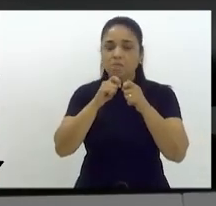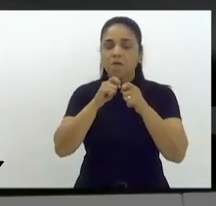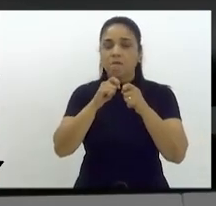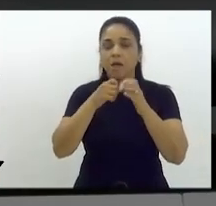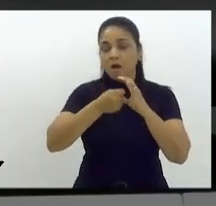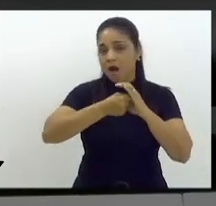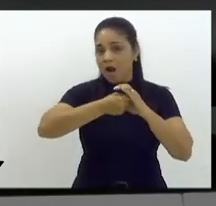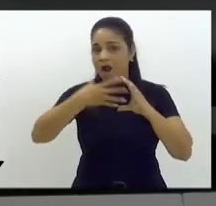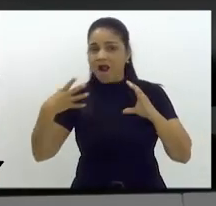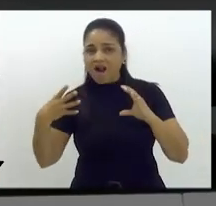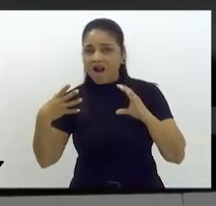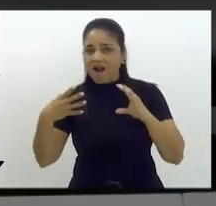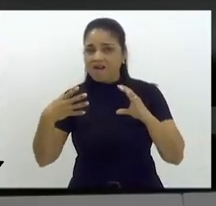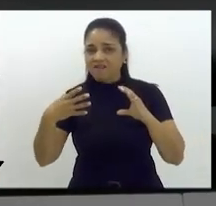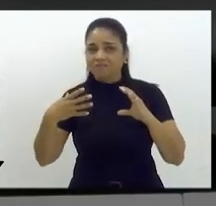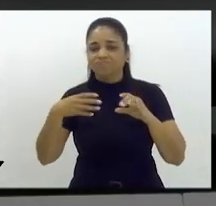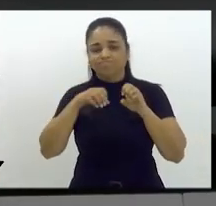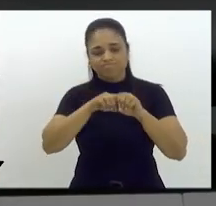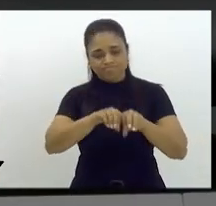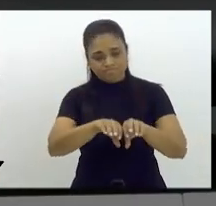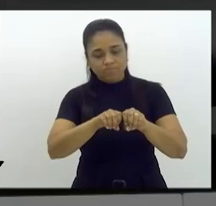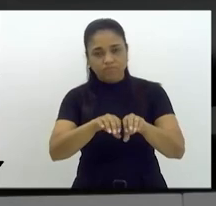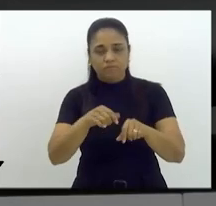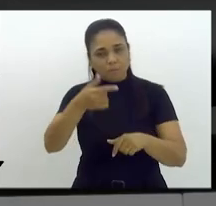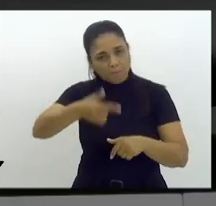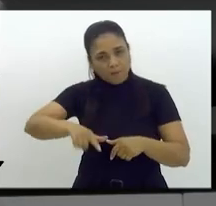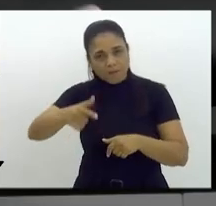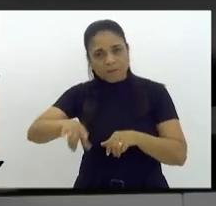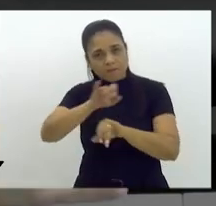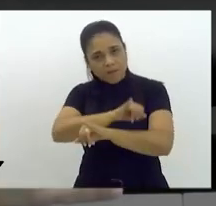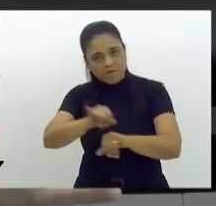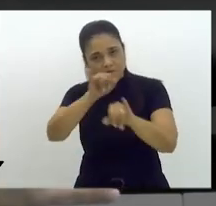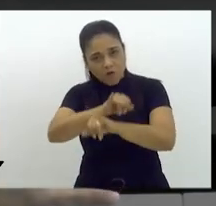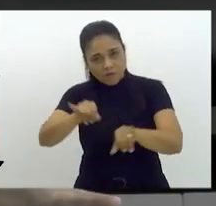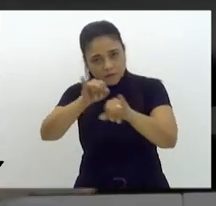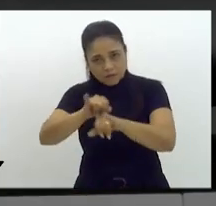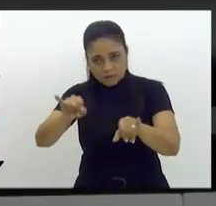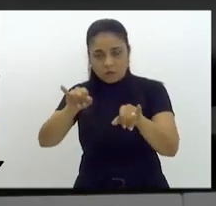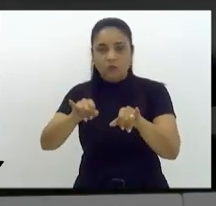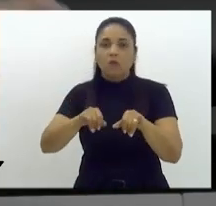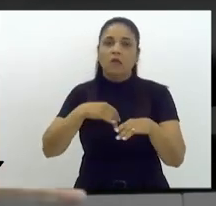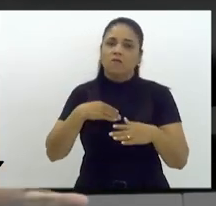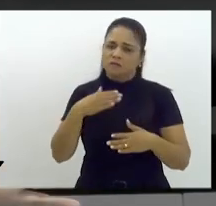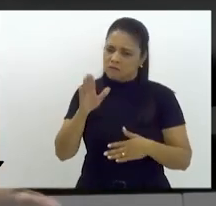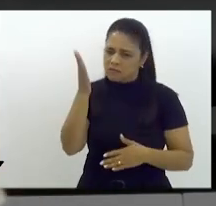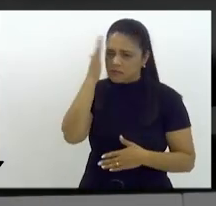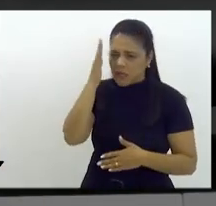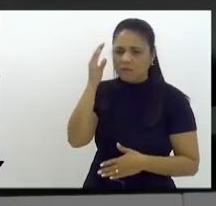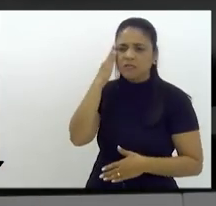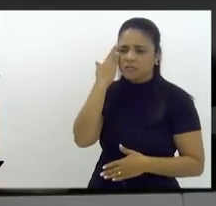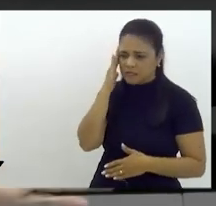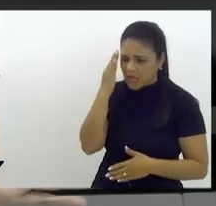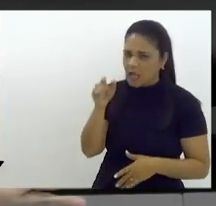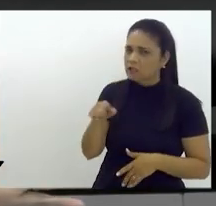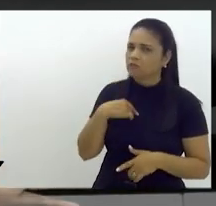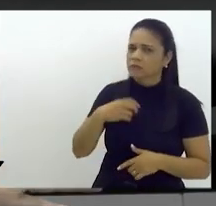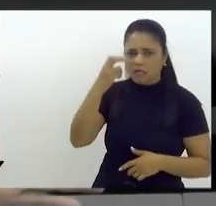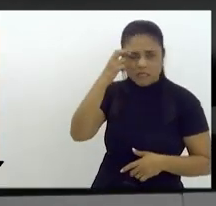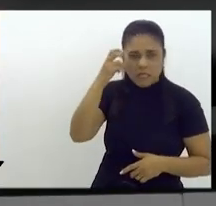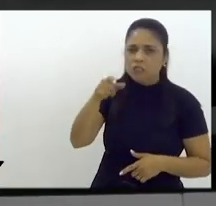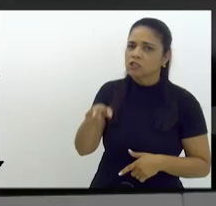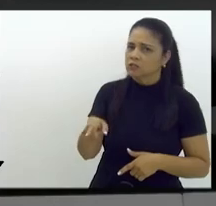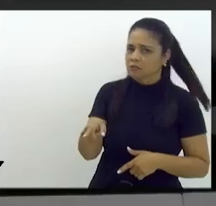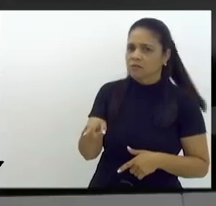caráter educativo para os demais tipo você pode ter o seu entendimento mesmo que ele não seja melhor mesmo que ele não seja mais inteligente